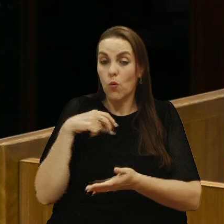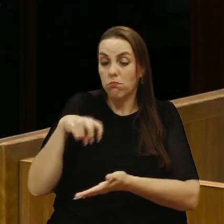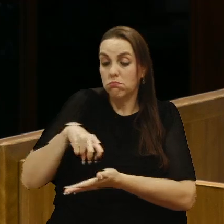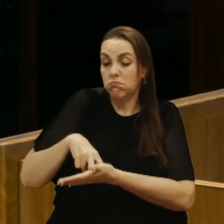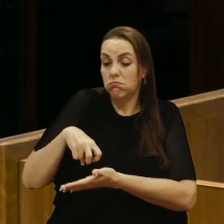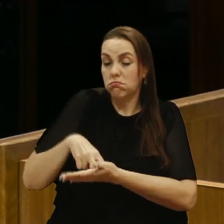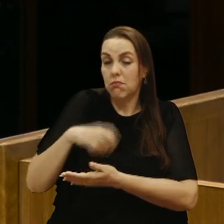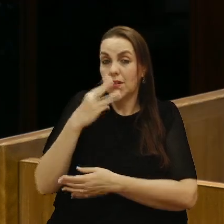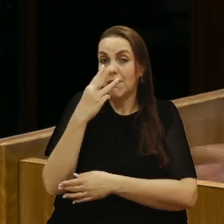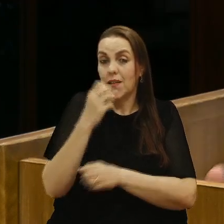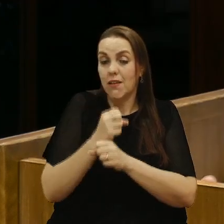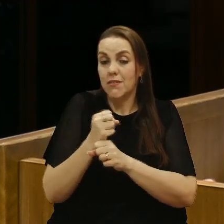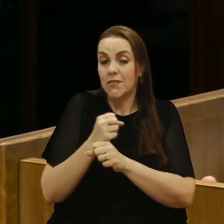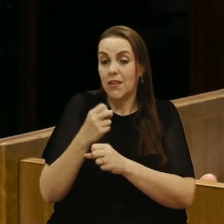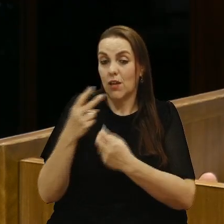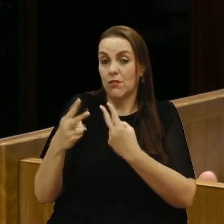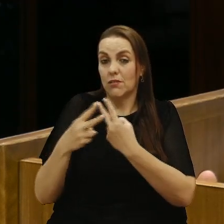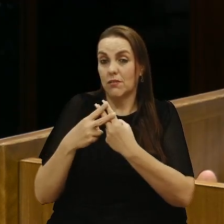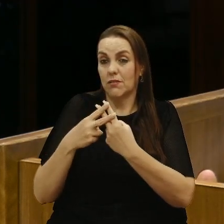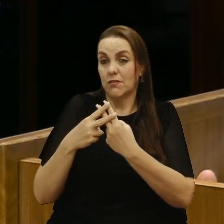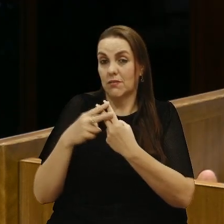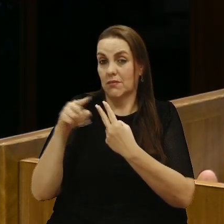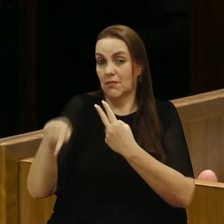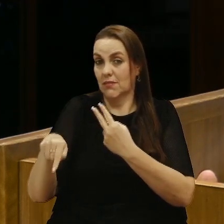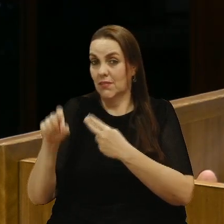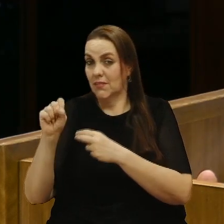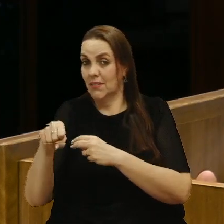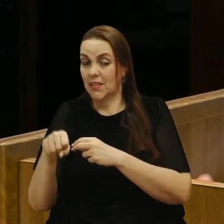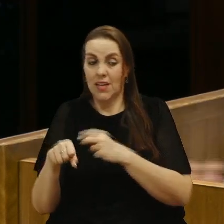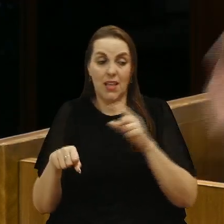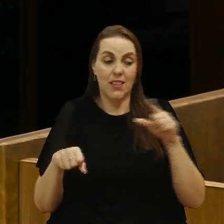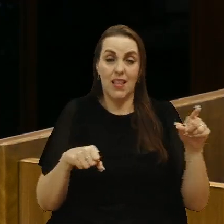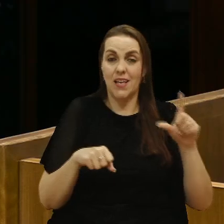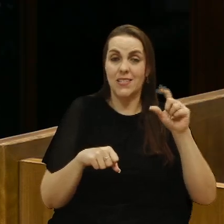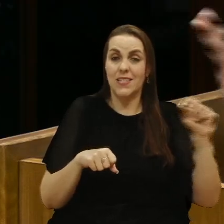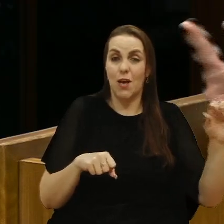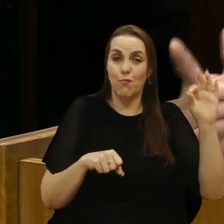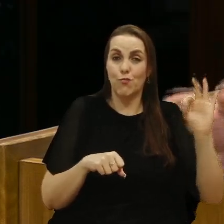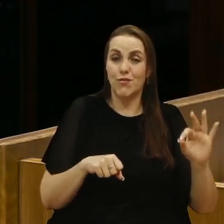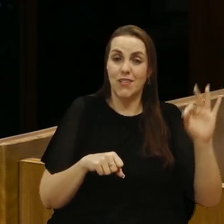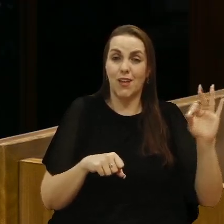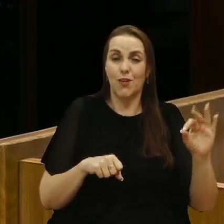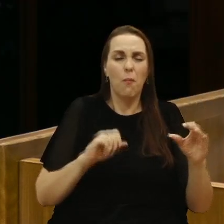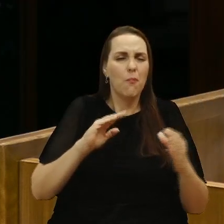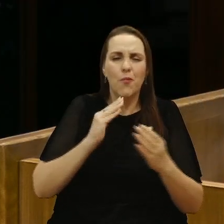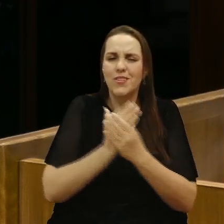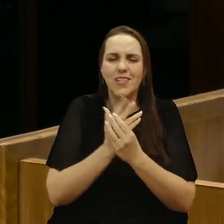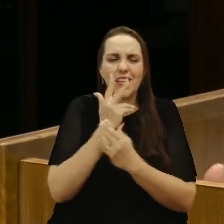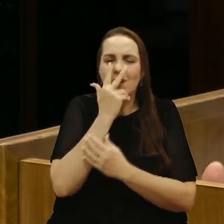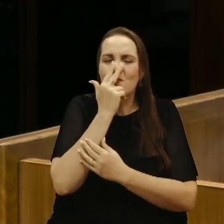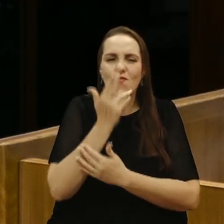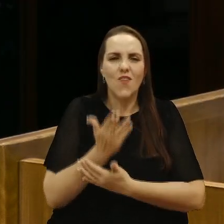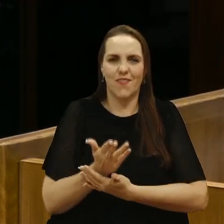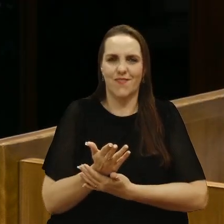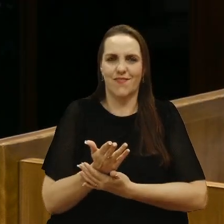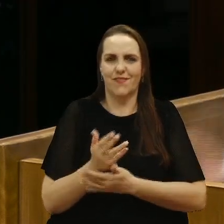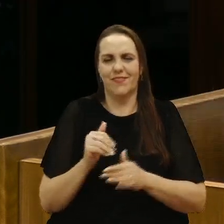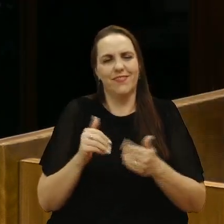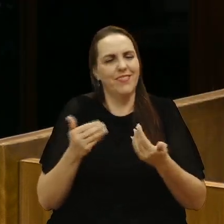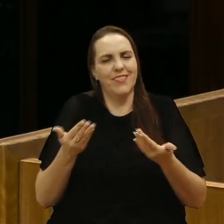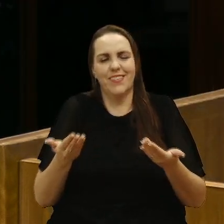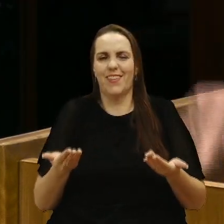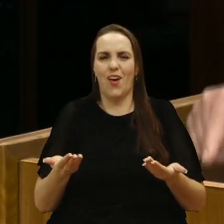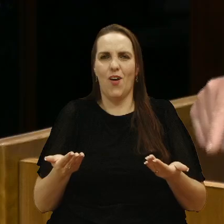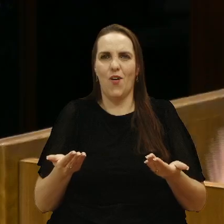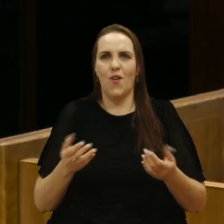anos de cadeia de um lado e do outro foi absolvido 100%. Pelo mesmo processo. E aí, quem